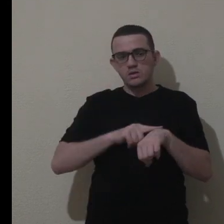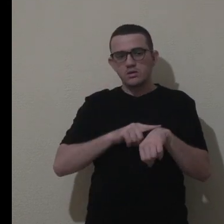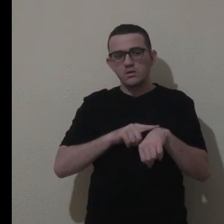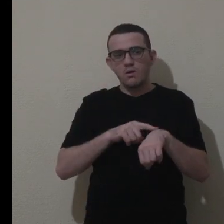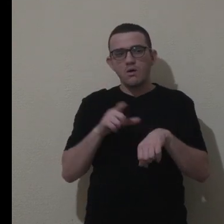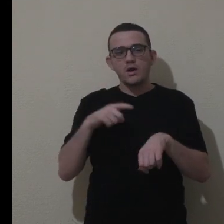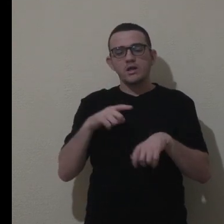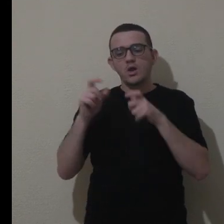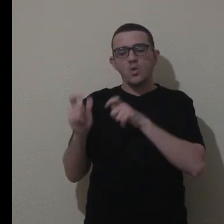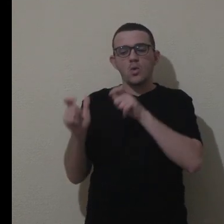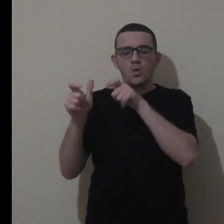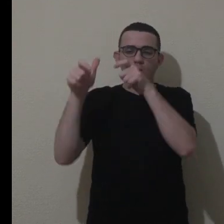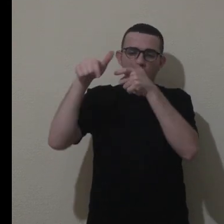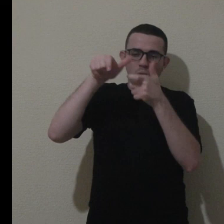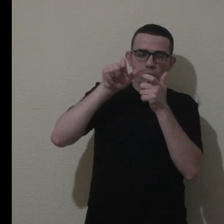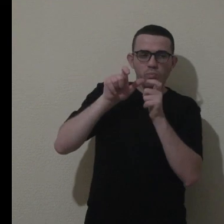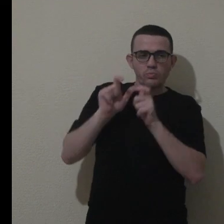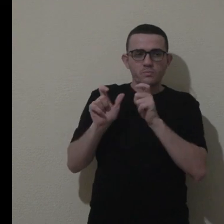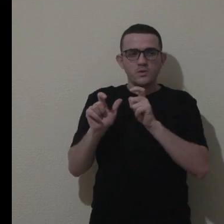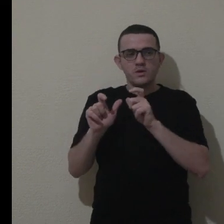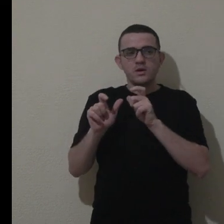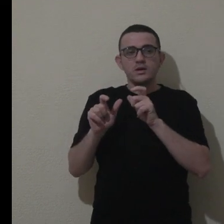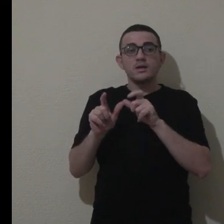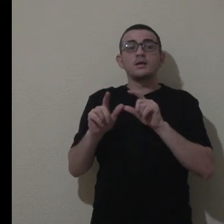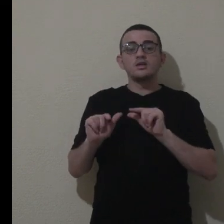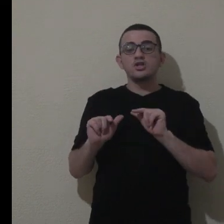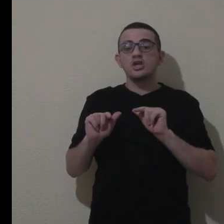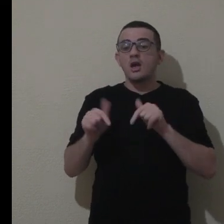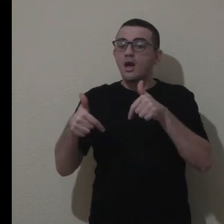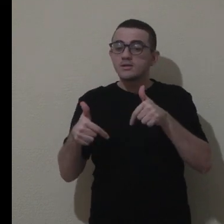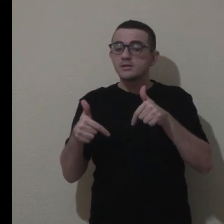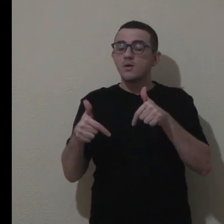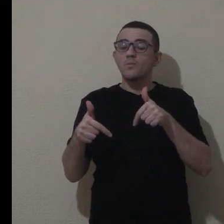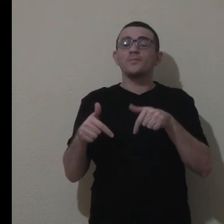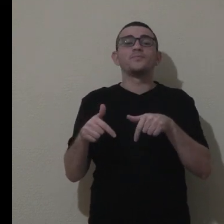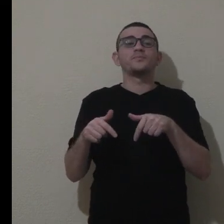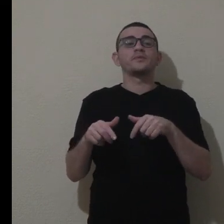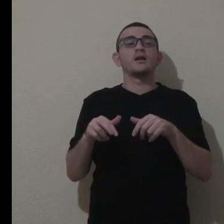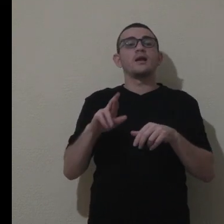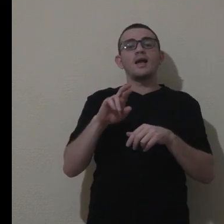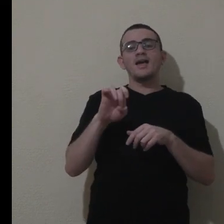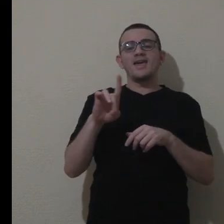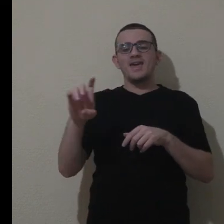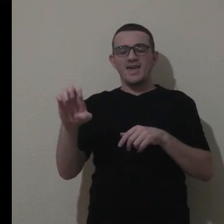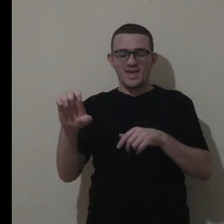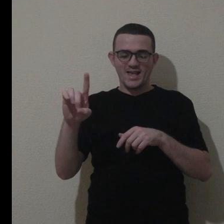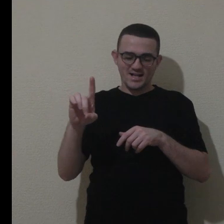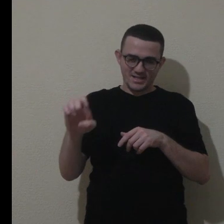né, que vê algumas regiões que estão aí ativas durante essa rede atencional. A rede